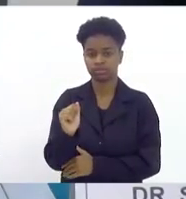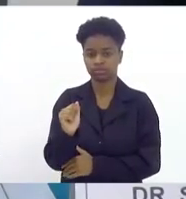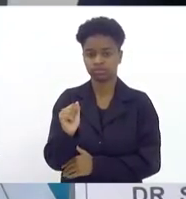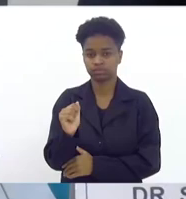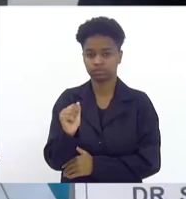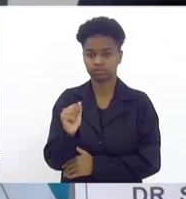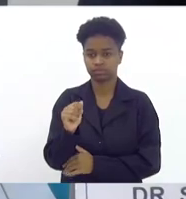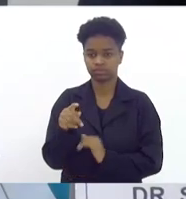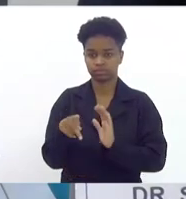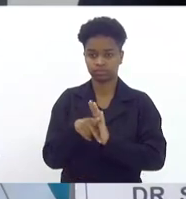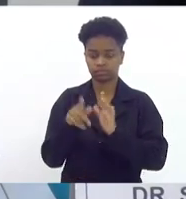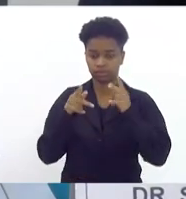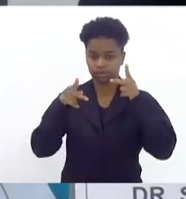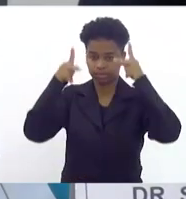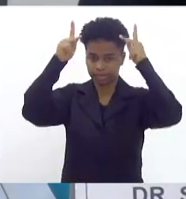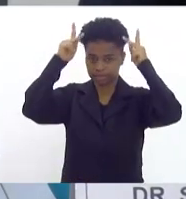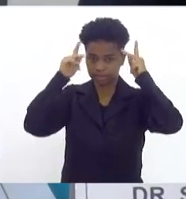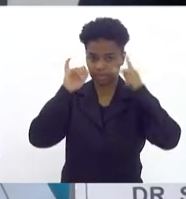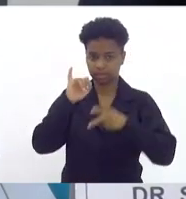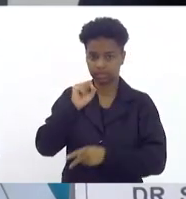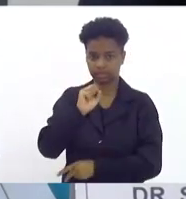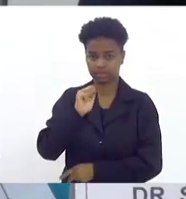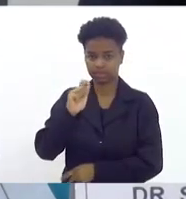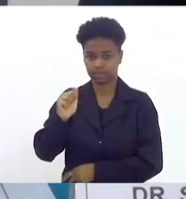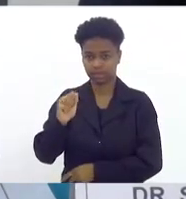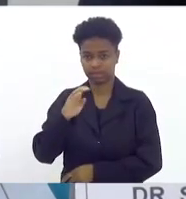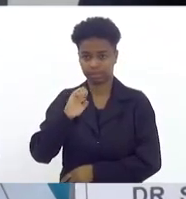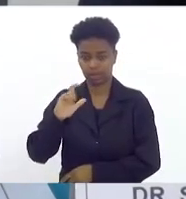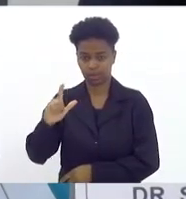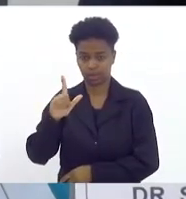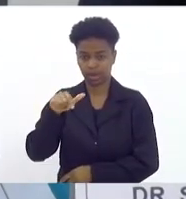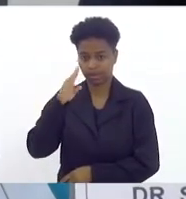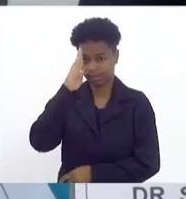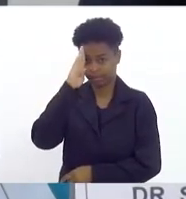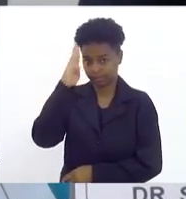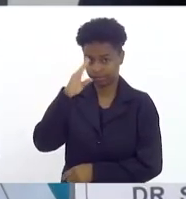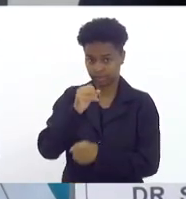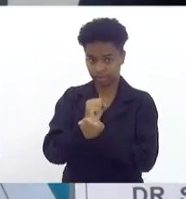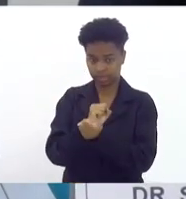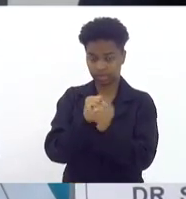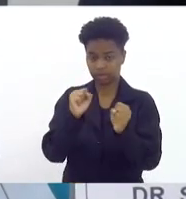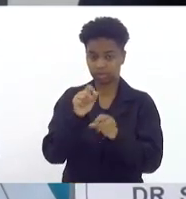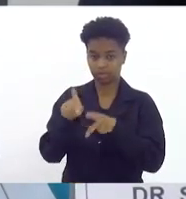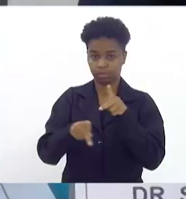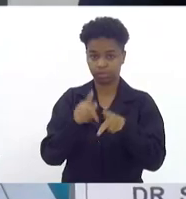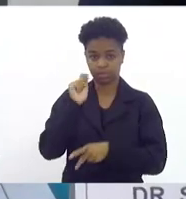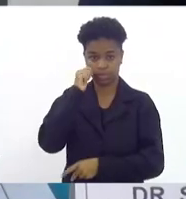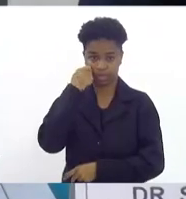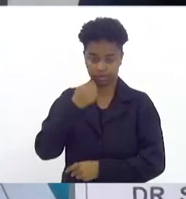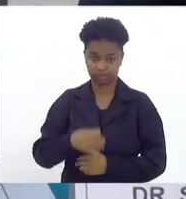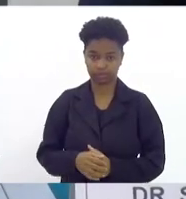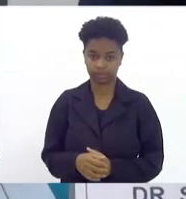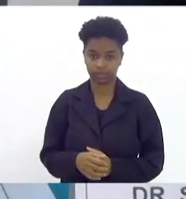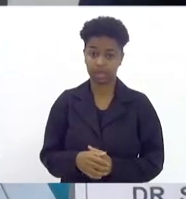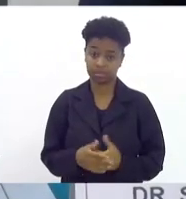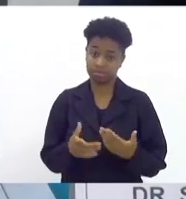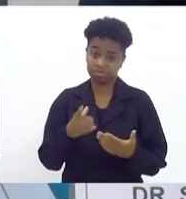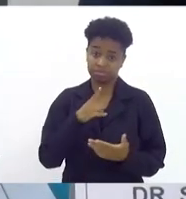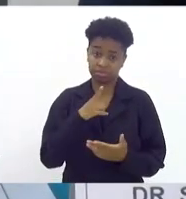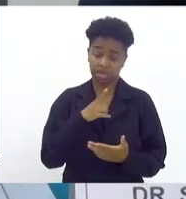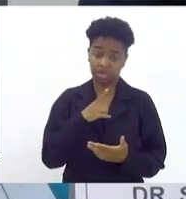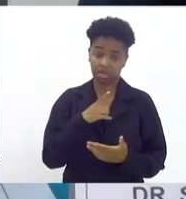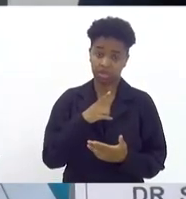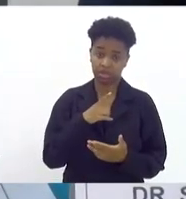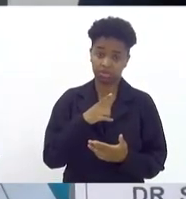Princesa Isabel como mártir da liberdade do povo negro. Eu tenho legitimidade para fazer